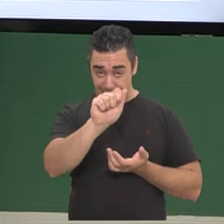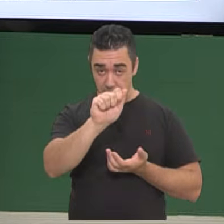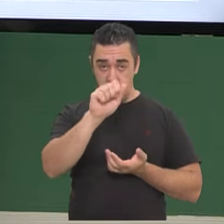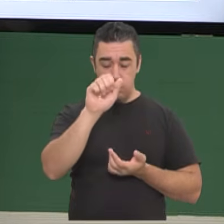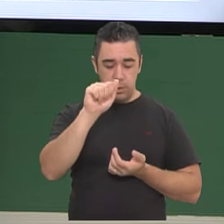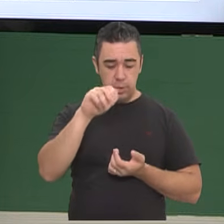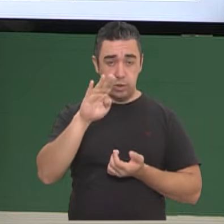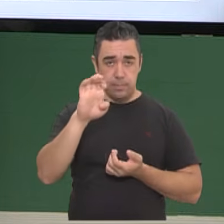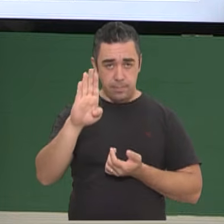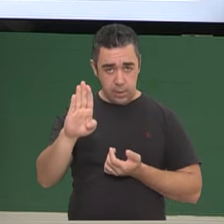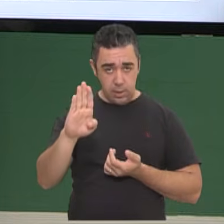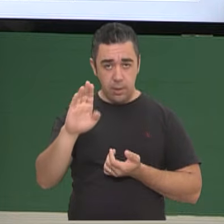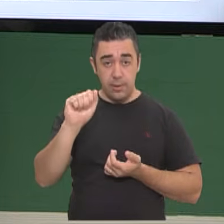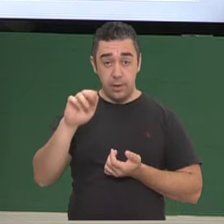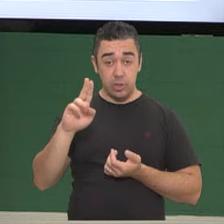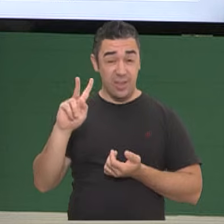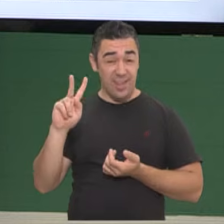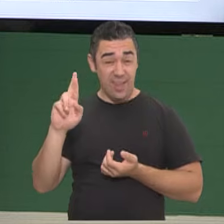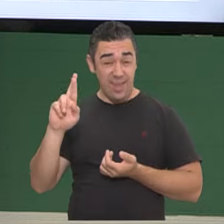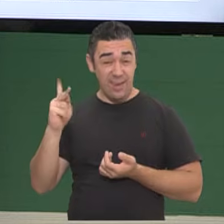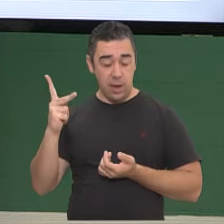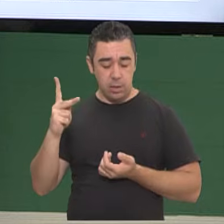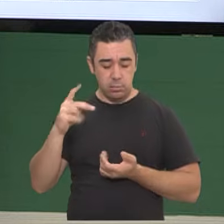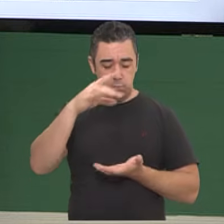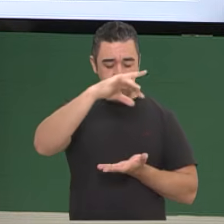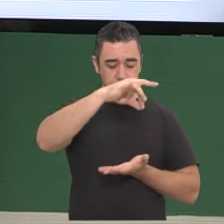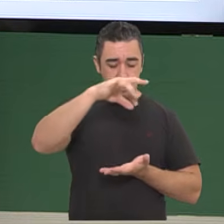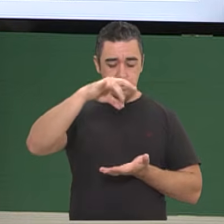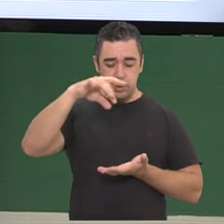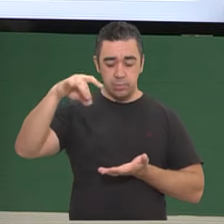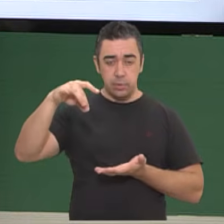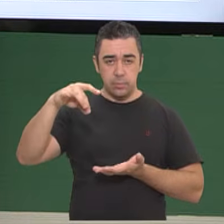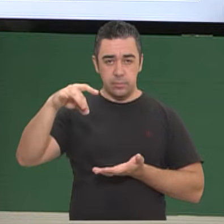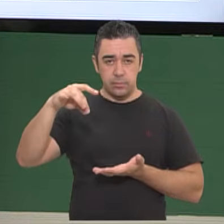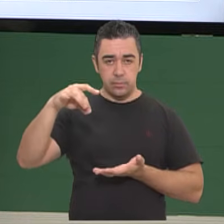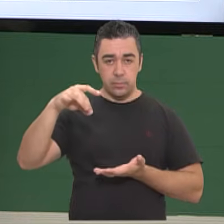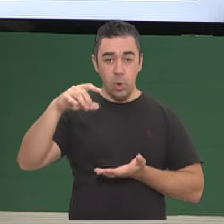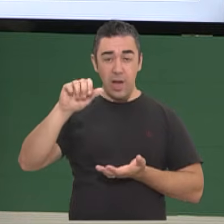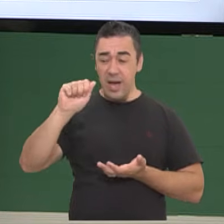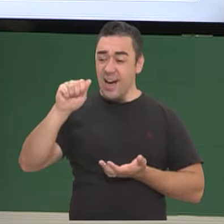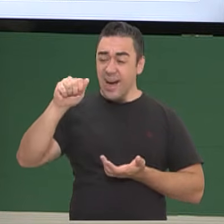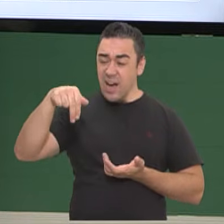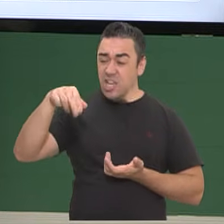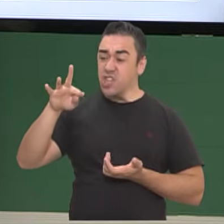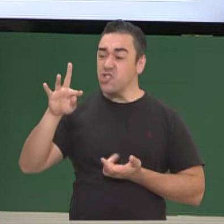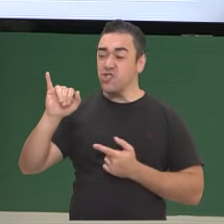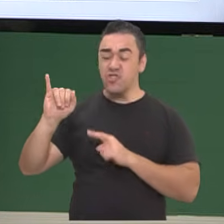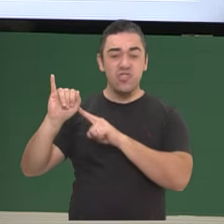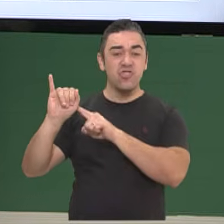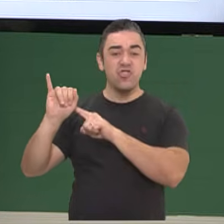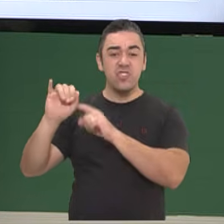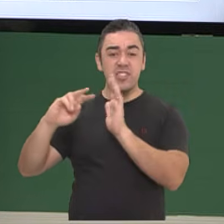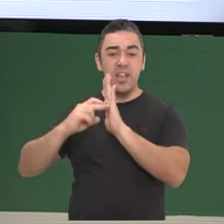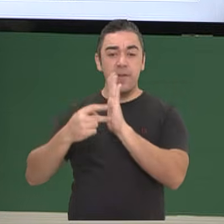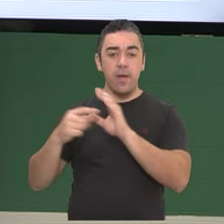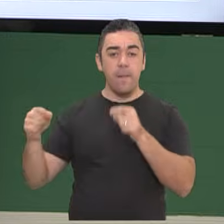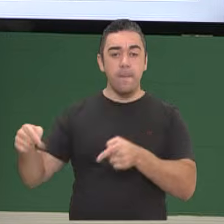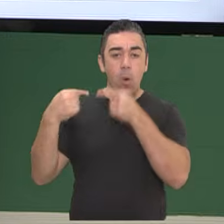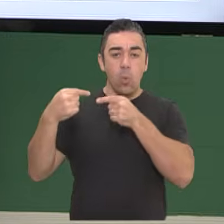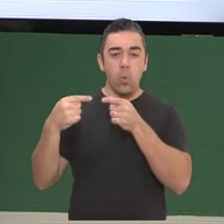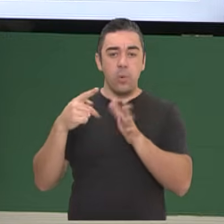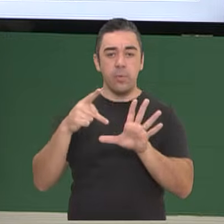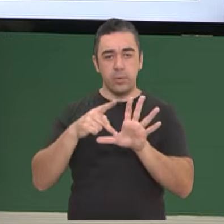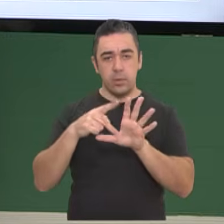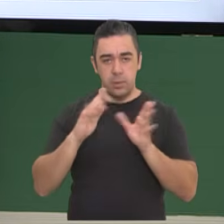soro anti-B e soro anti-RH. Então, o soro anti, ele está combatendo a proteína. No caso, então, dessa